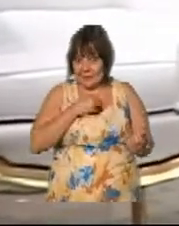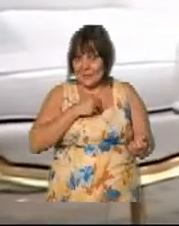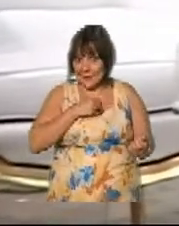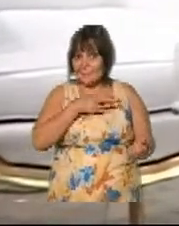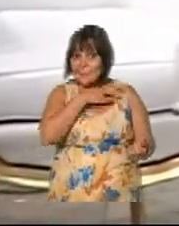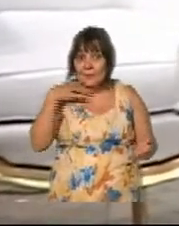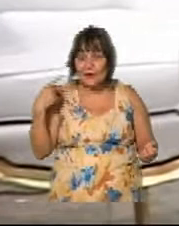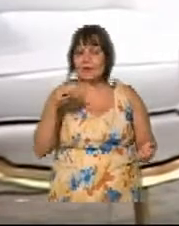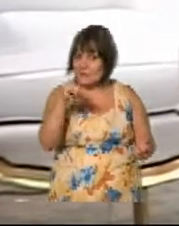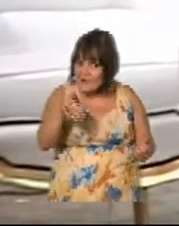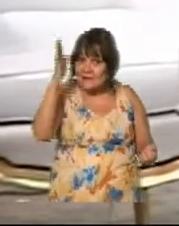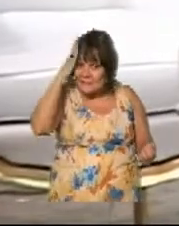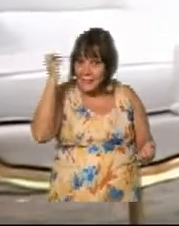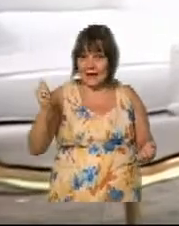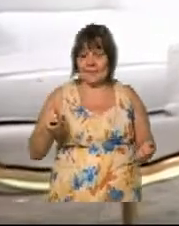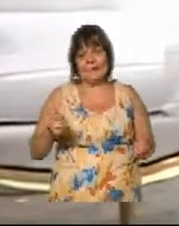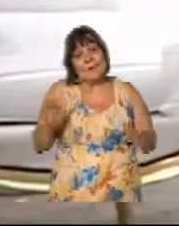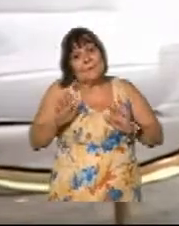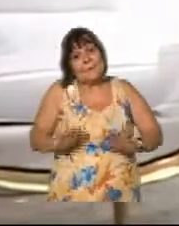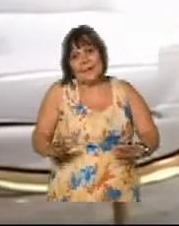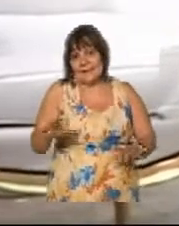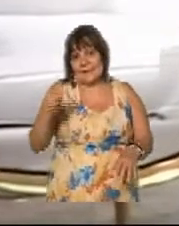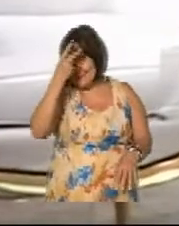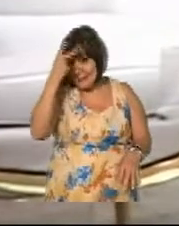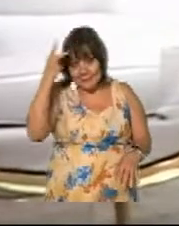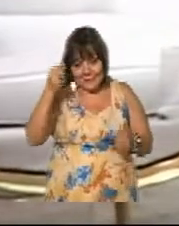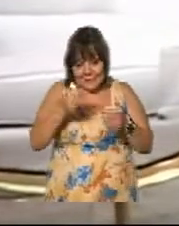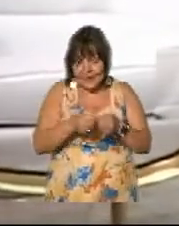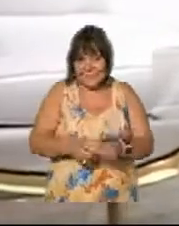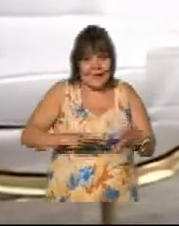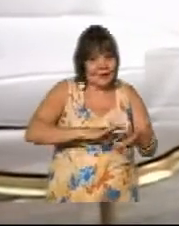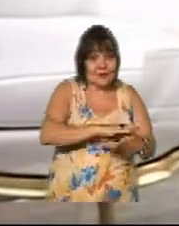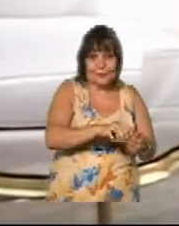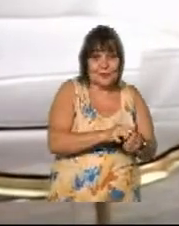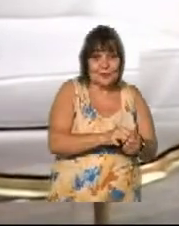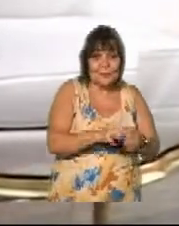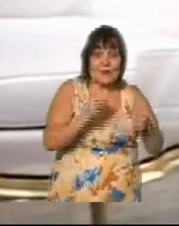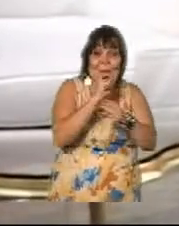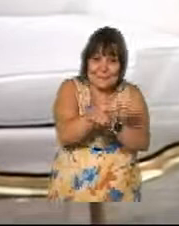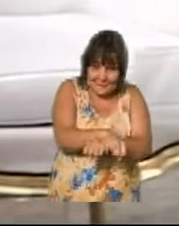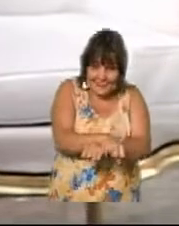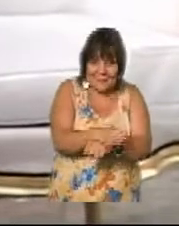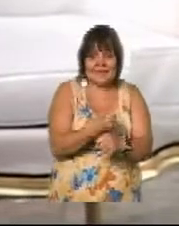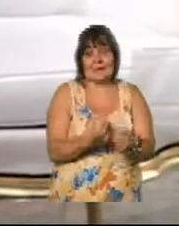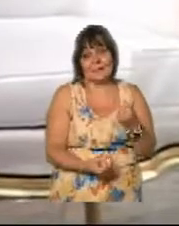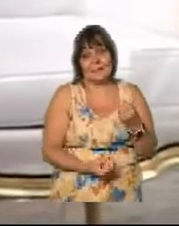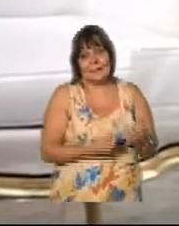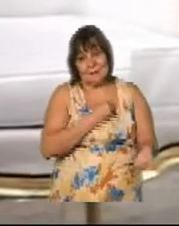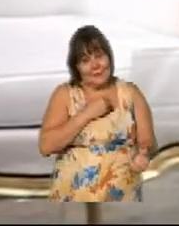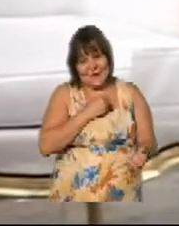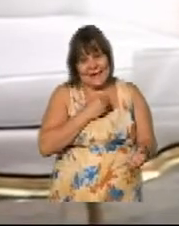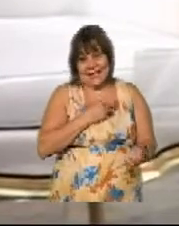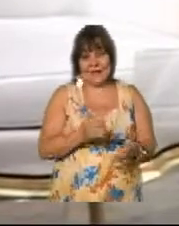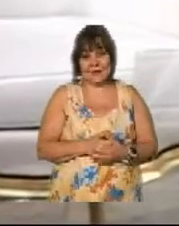sabe. Portanto, o embaixador é aquela pessoa que constrói pontes.